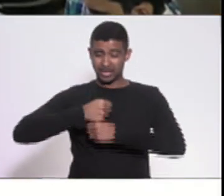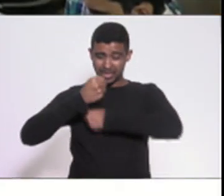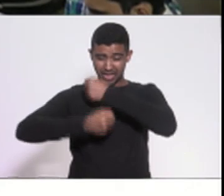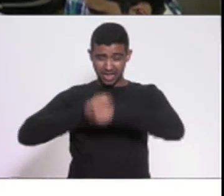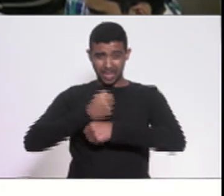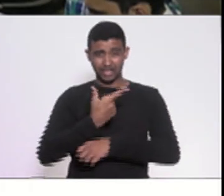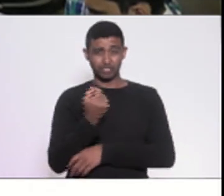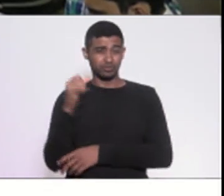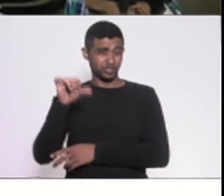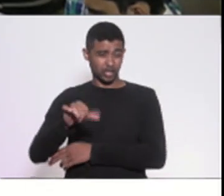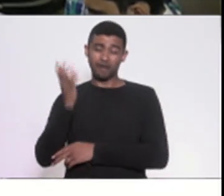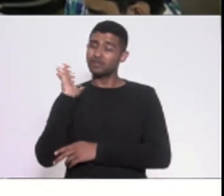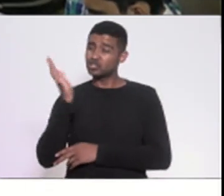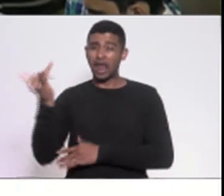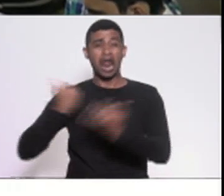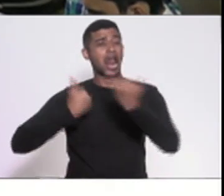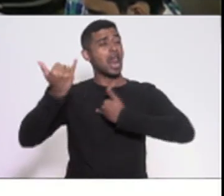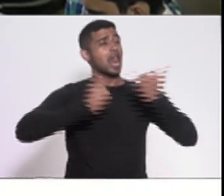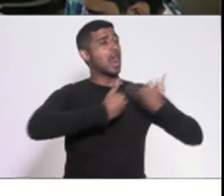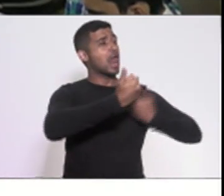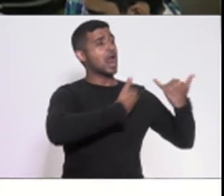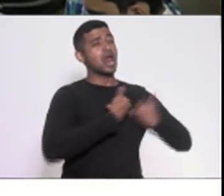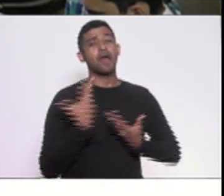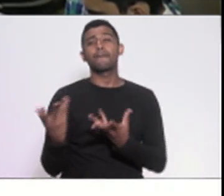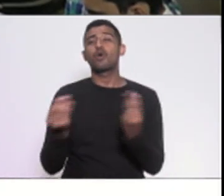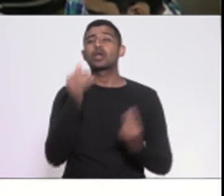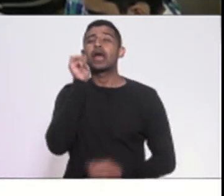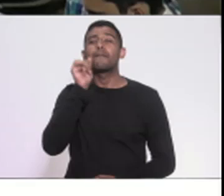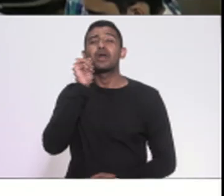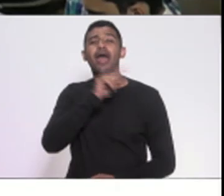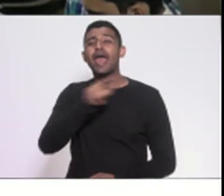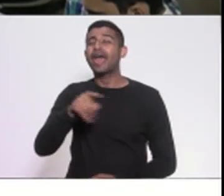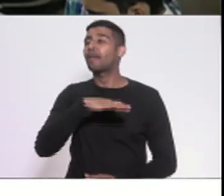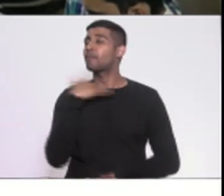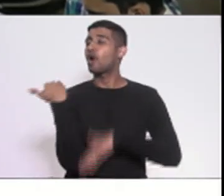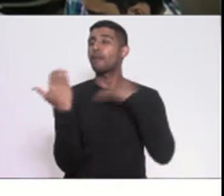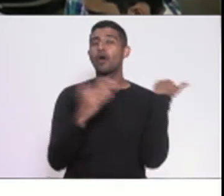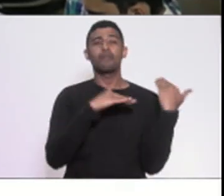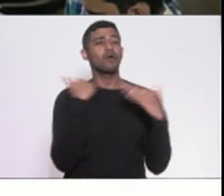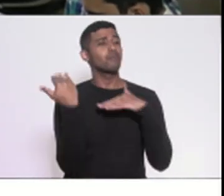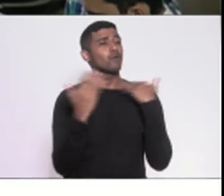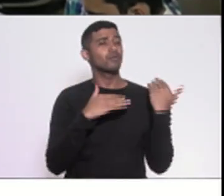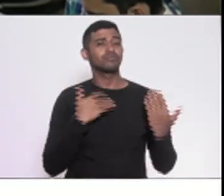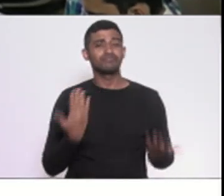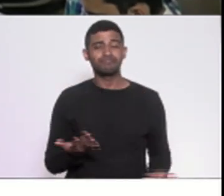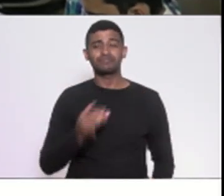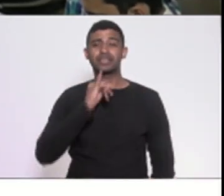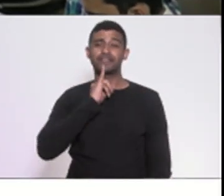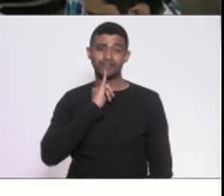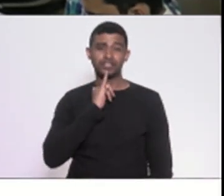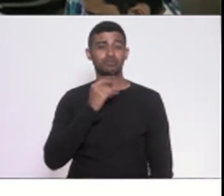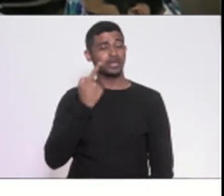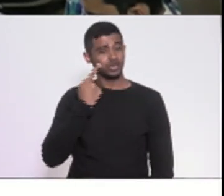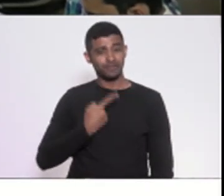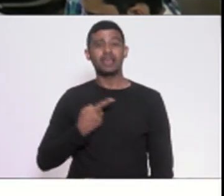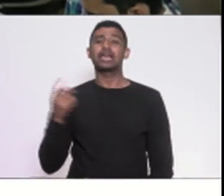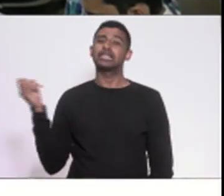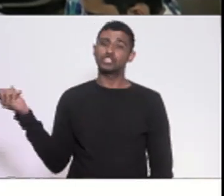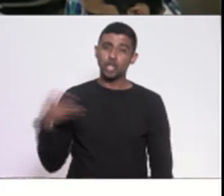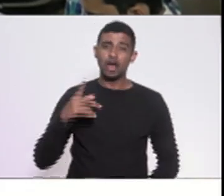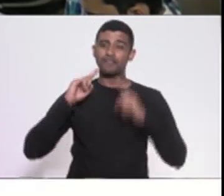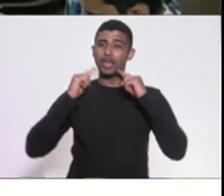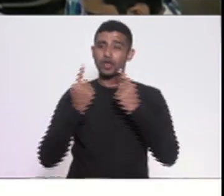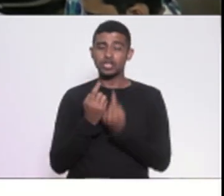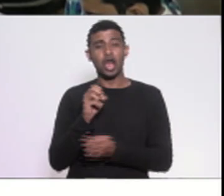de vários casos terríveis em que mulheres tiveram suas vidas interrompidas. Infelizmente, a cada nova reunião ordinária ou